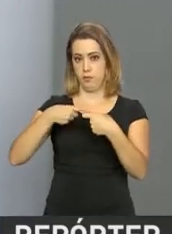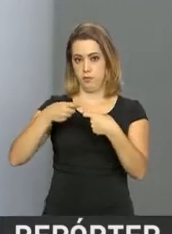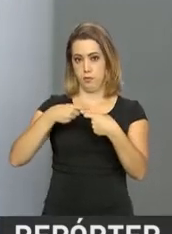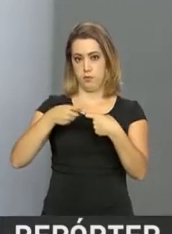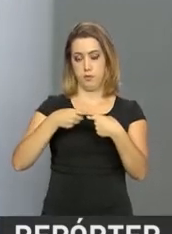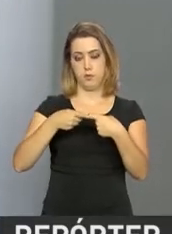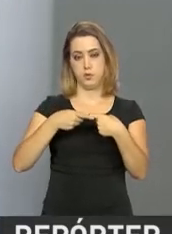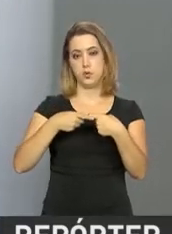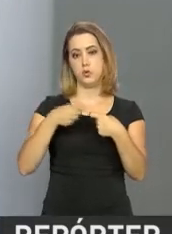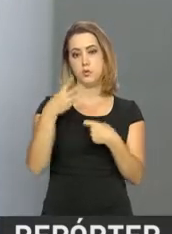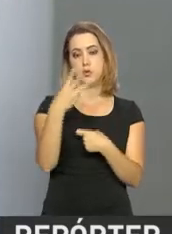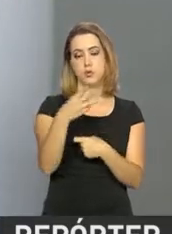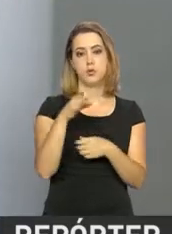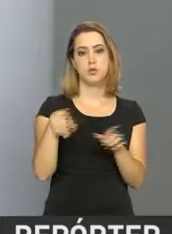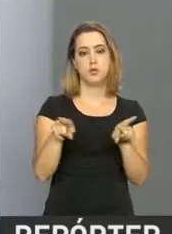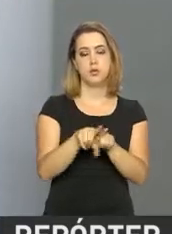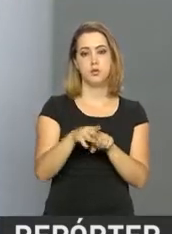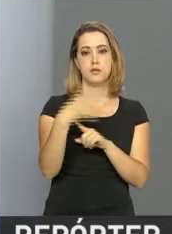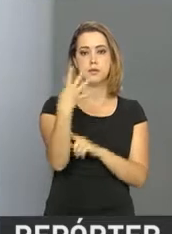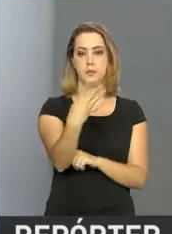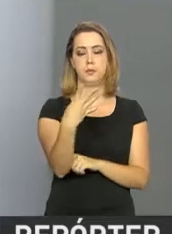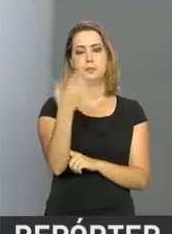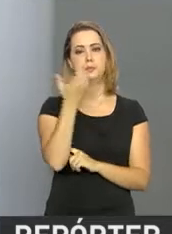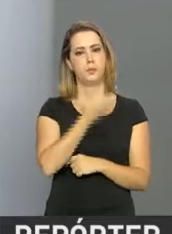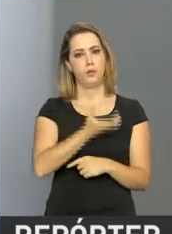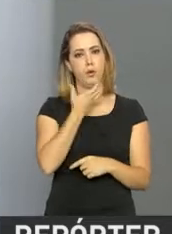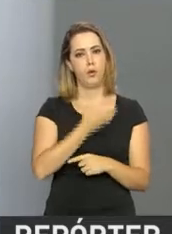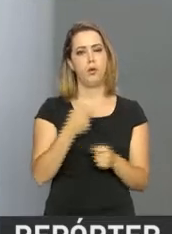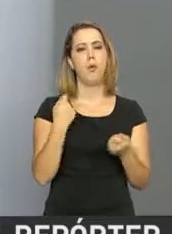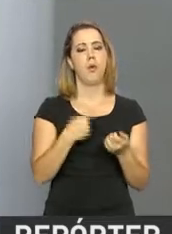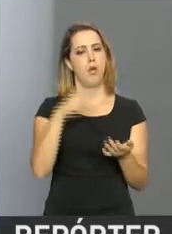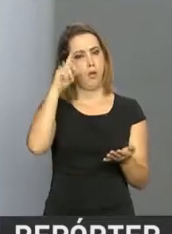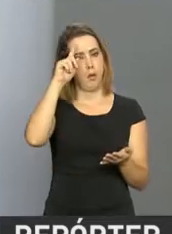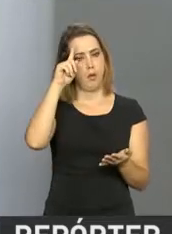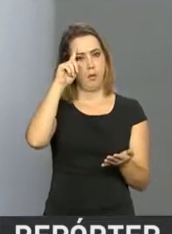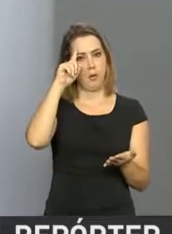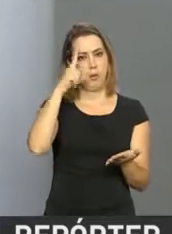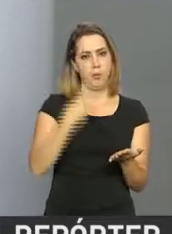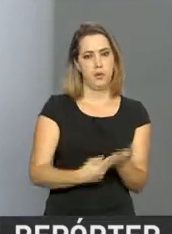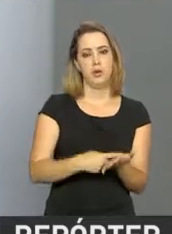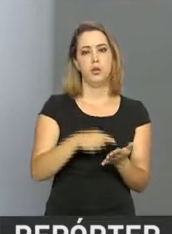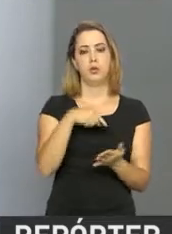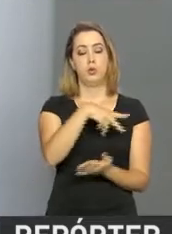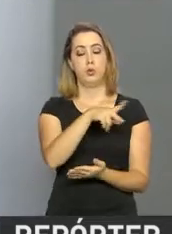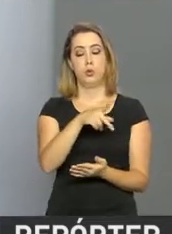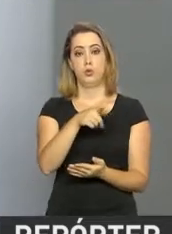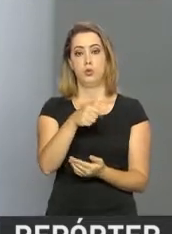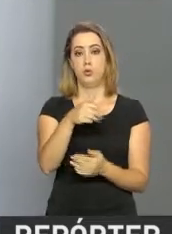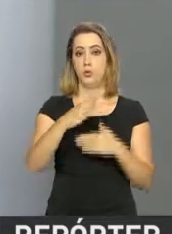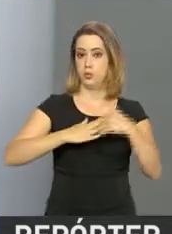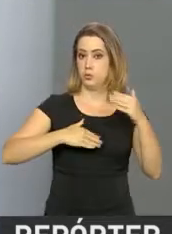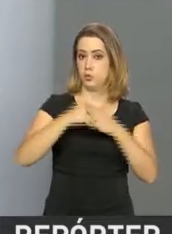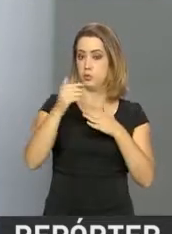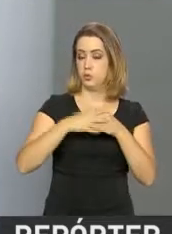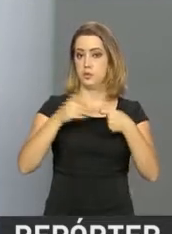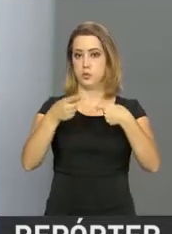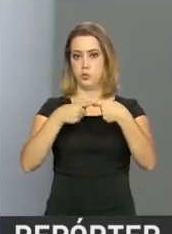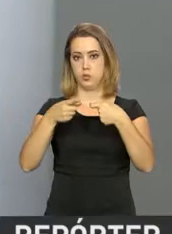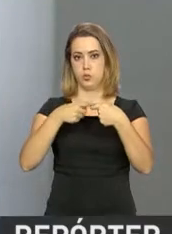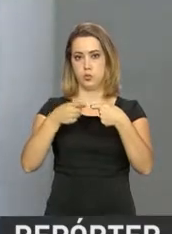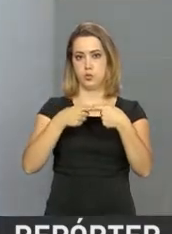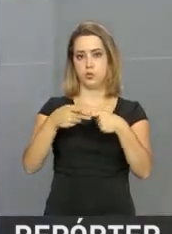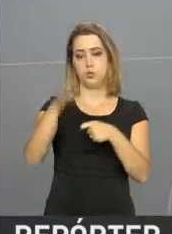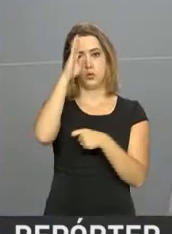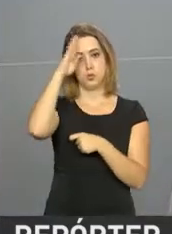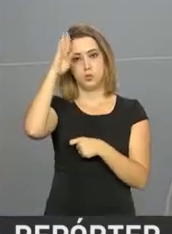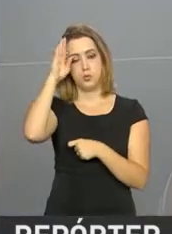de dezembro o revalida é obrigatório para médicos formados no exterior exercerem a profissão no brasil zé